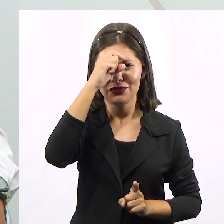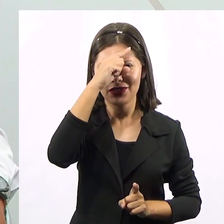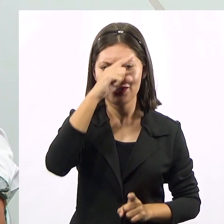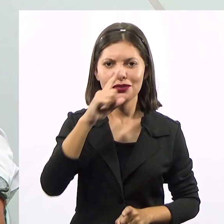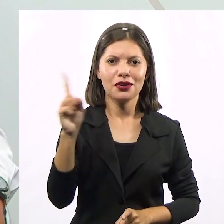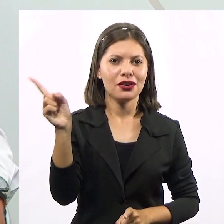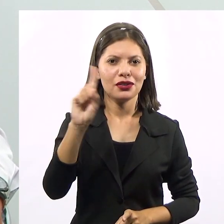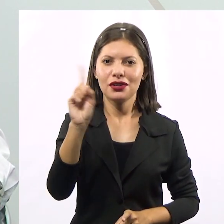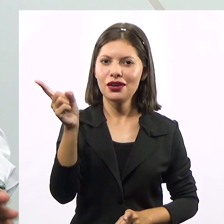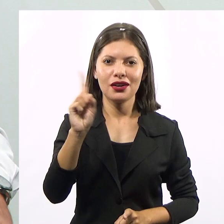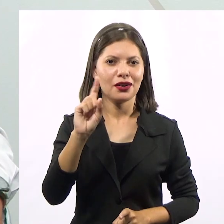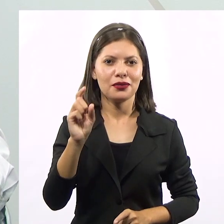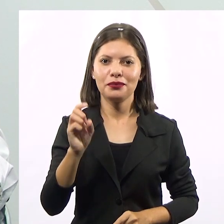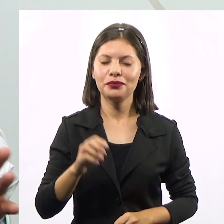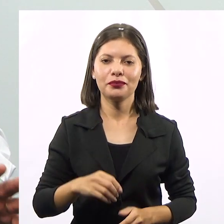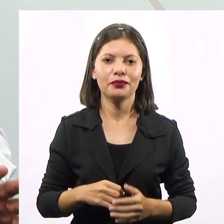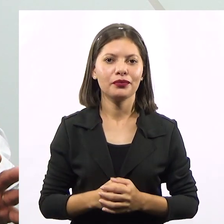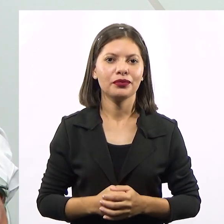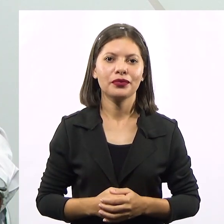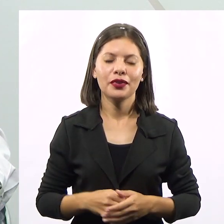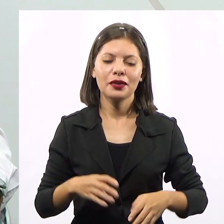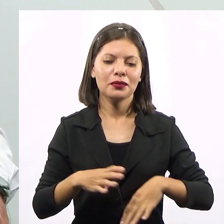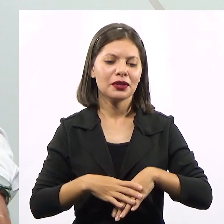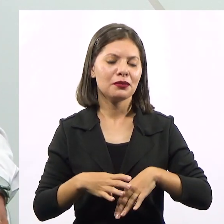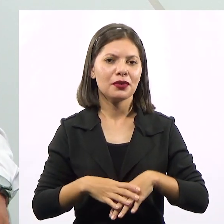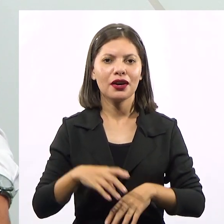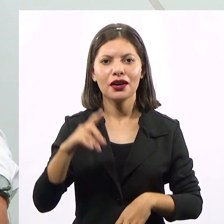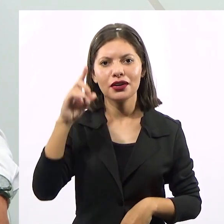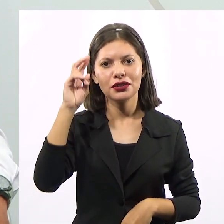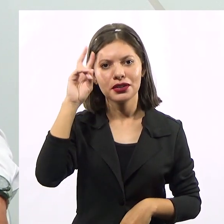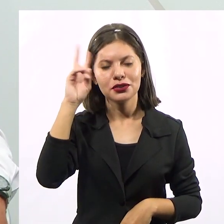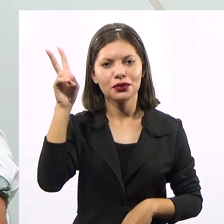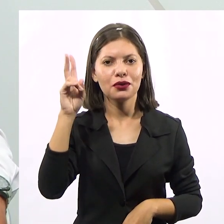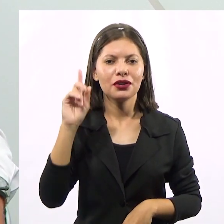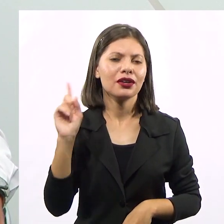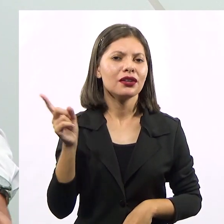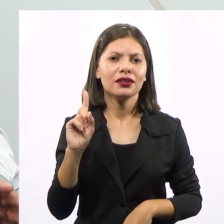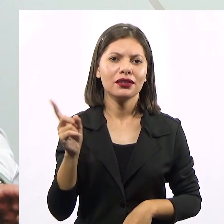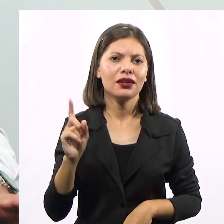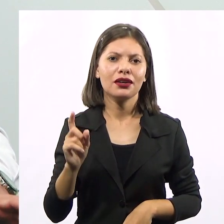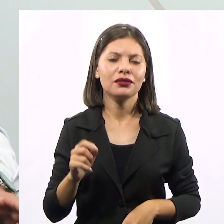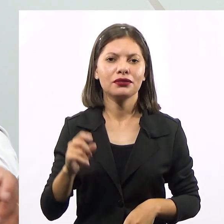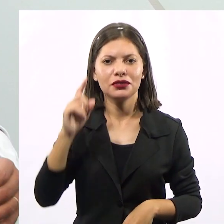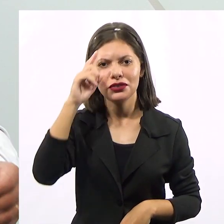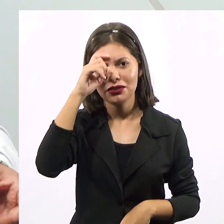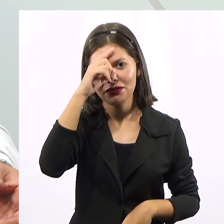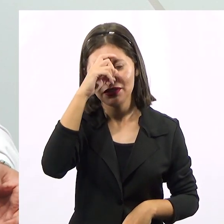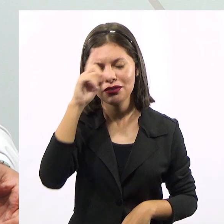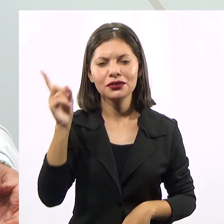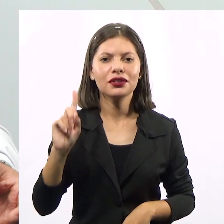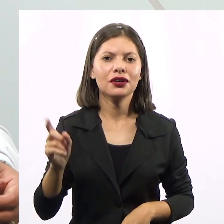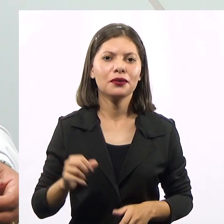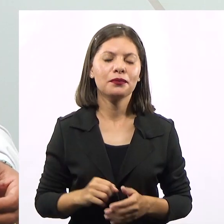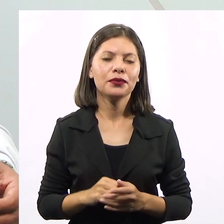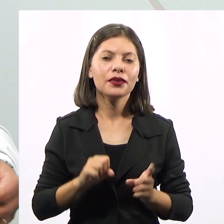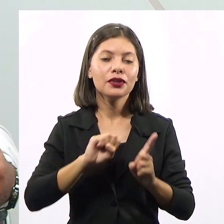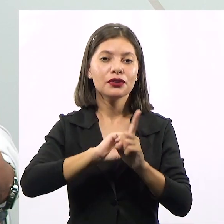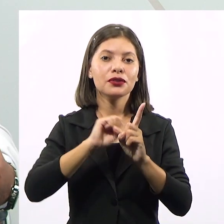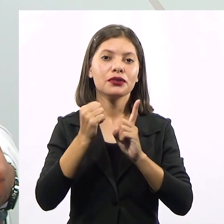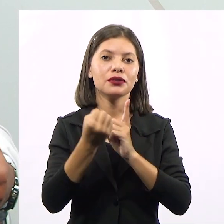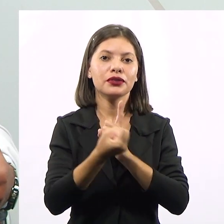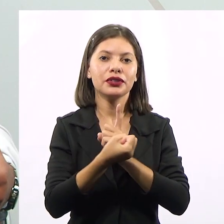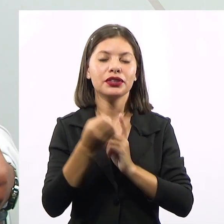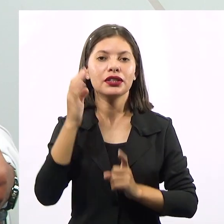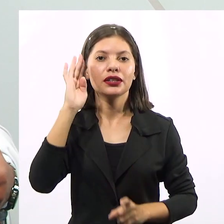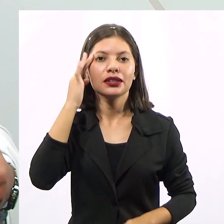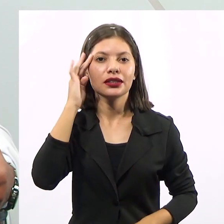cabeças, né? Assim como a filosofia, a língua portuguesa, a história, de outros modos também. Mas a sociologia, nós